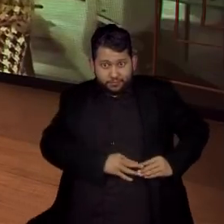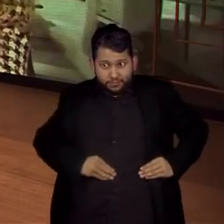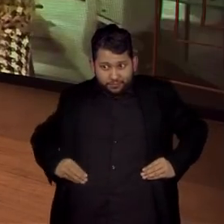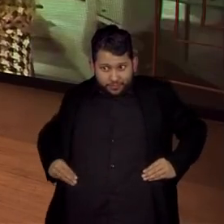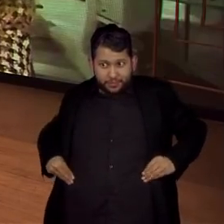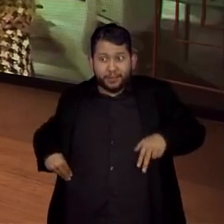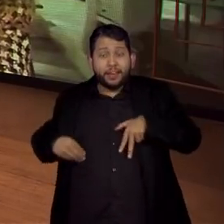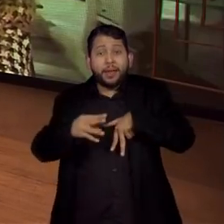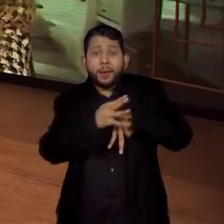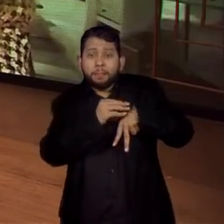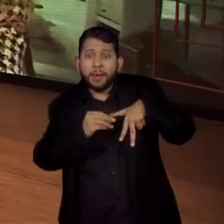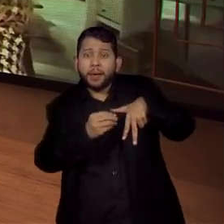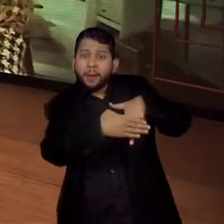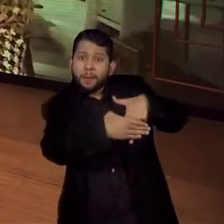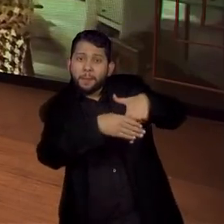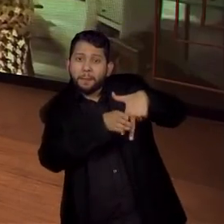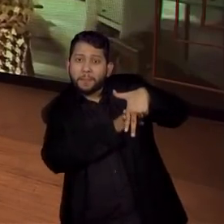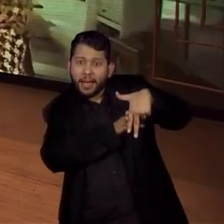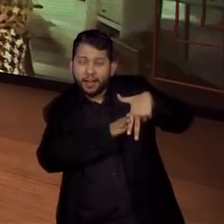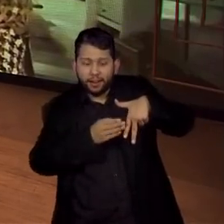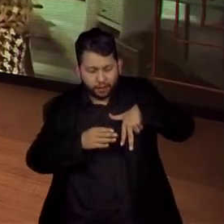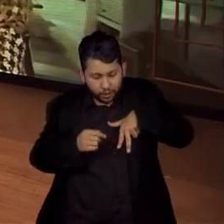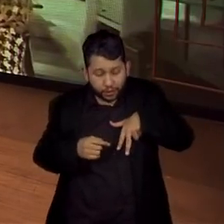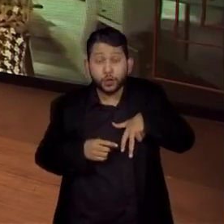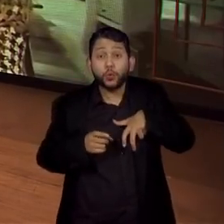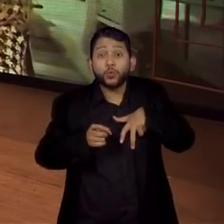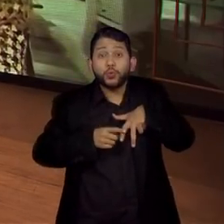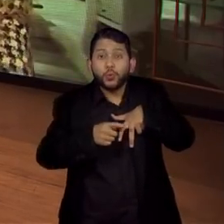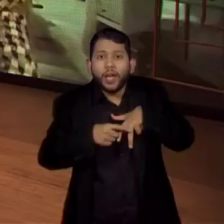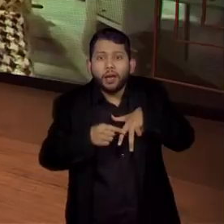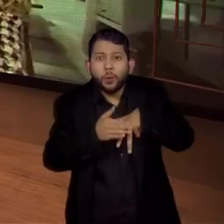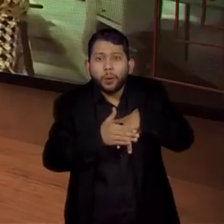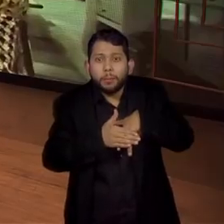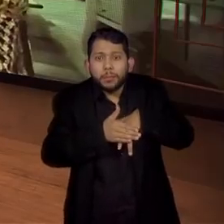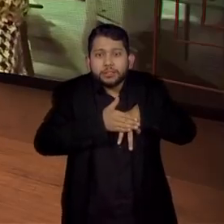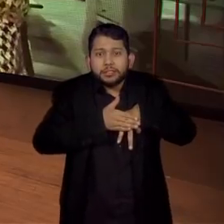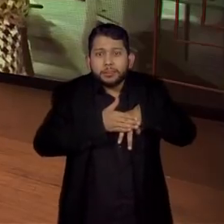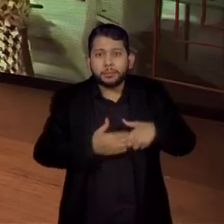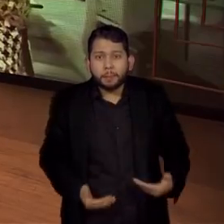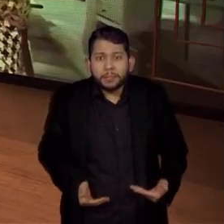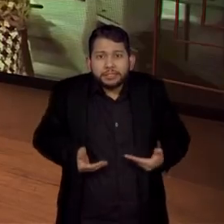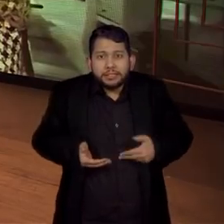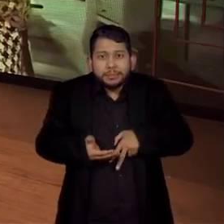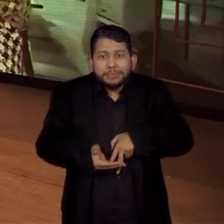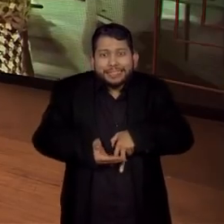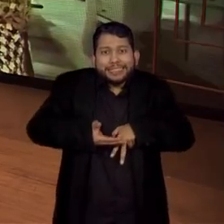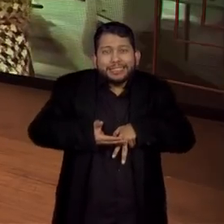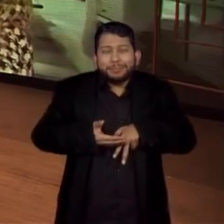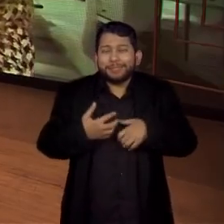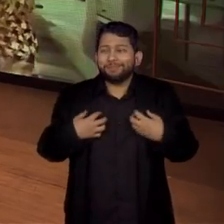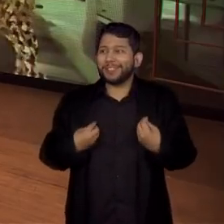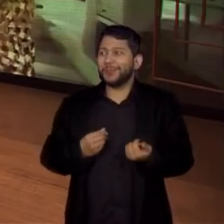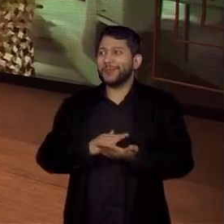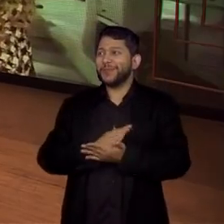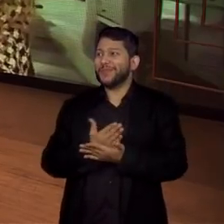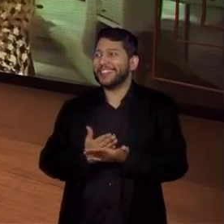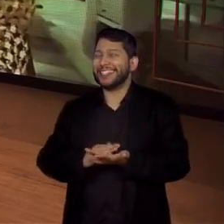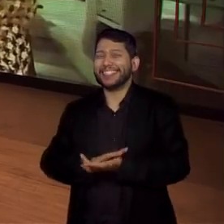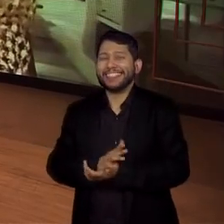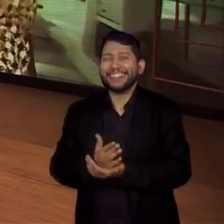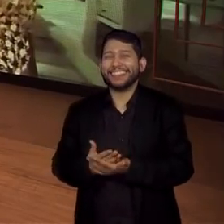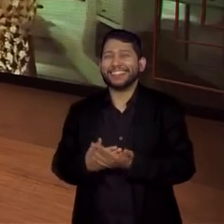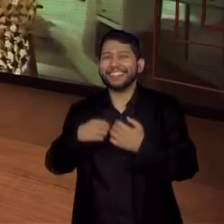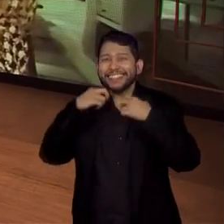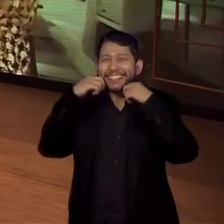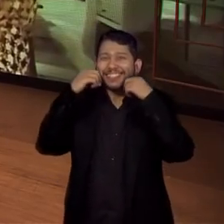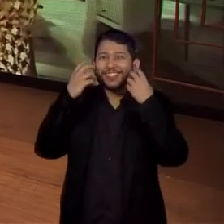da Mary Queen ficava um pouco acima do joelho. E aquilo me deixava um pouco meio chacocava,